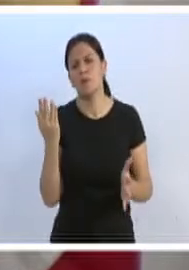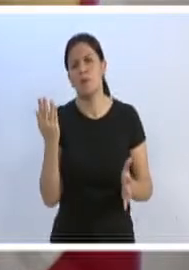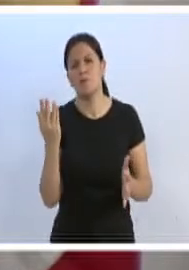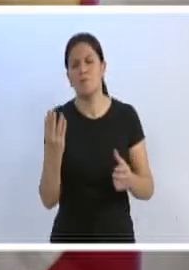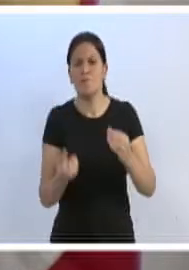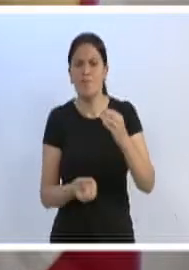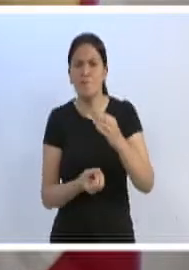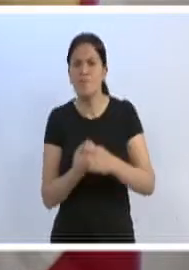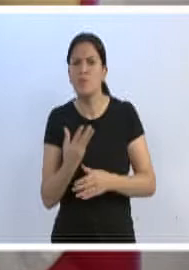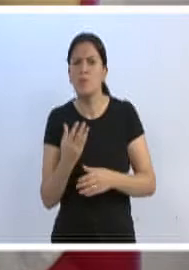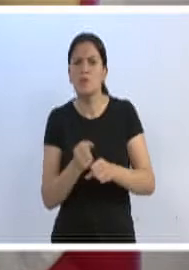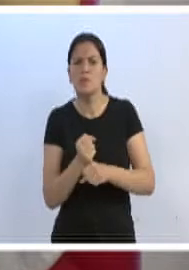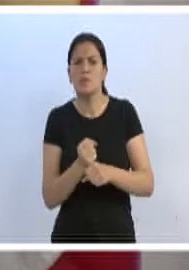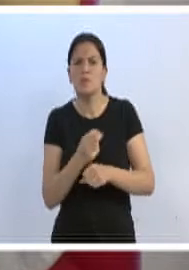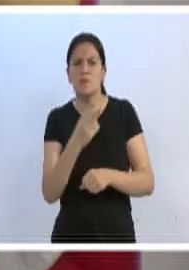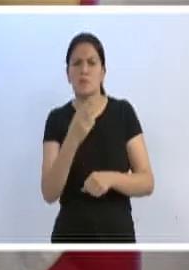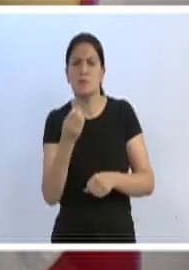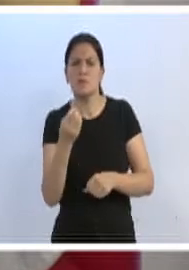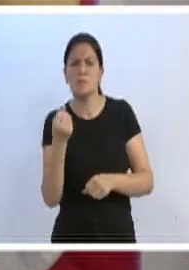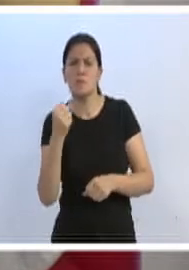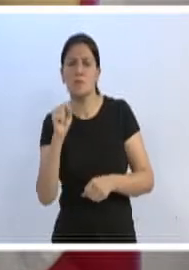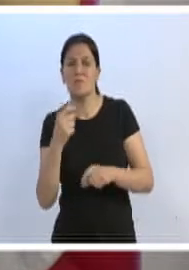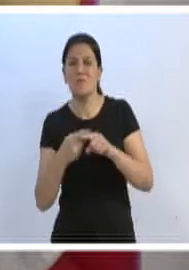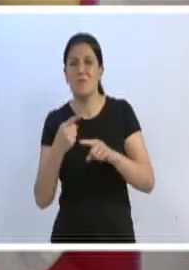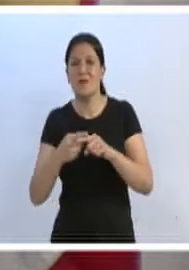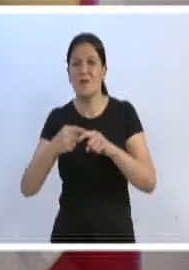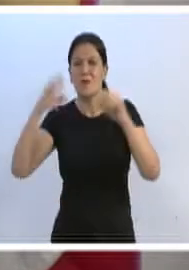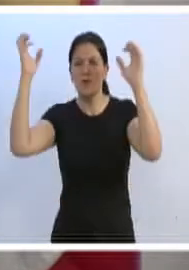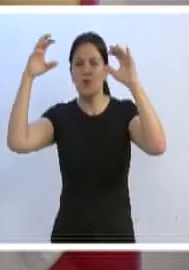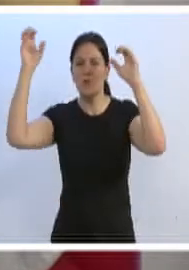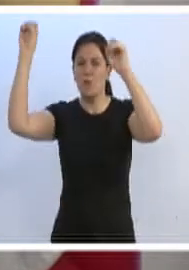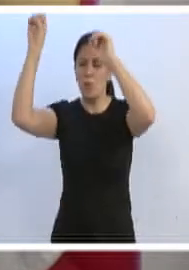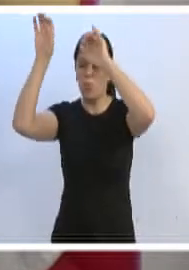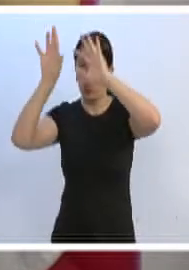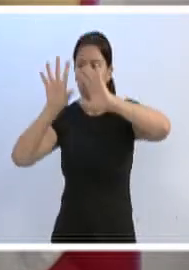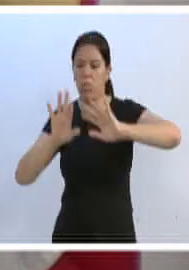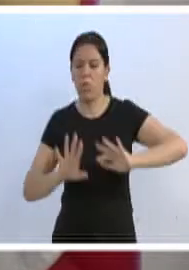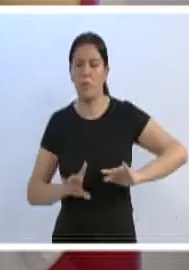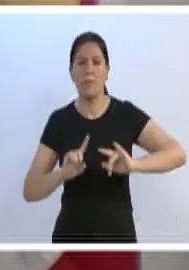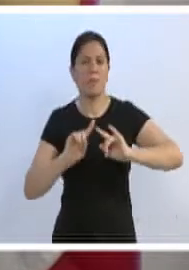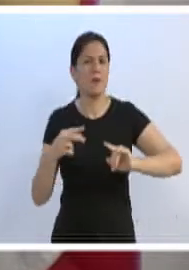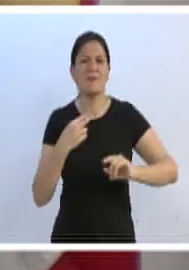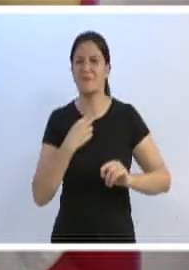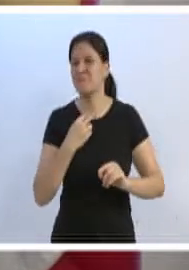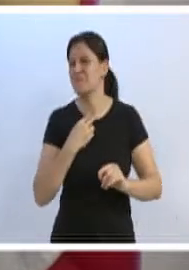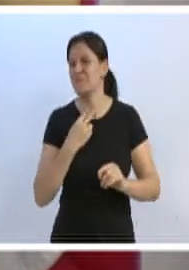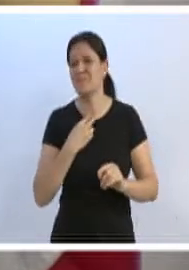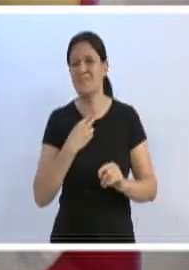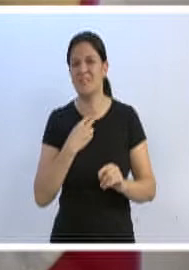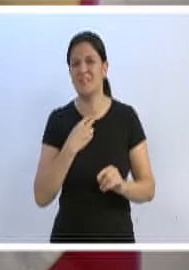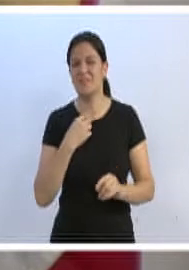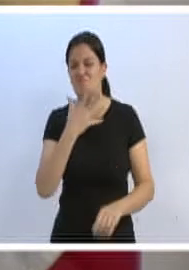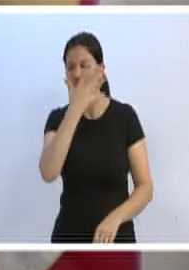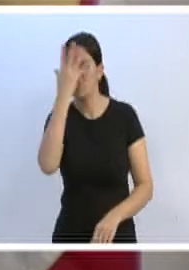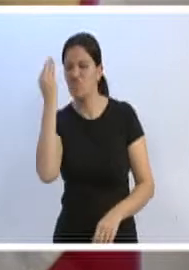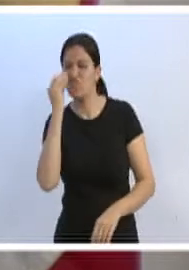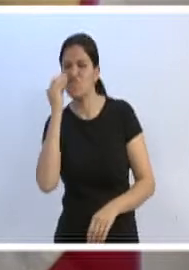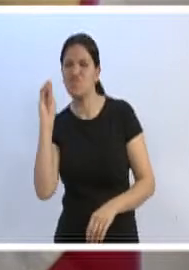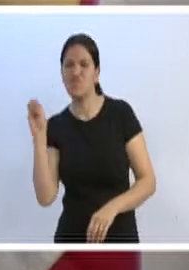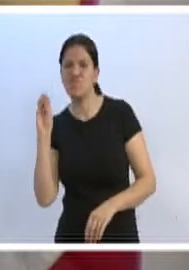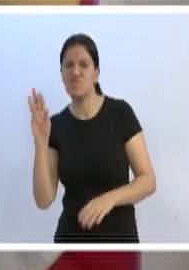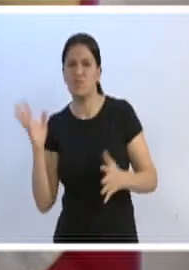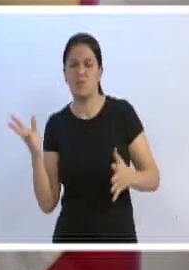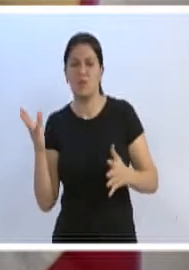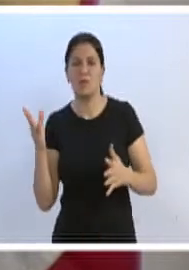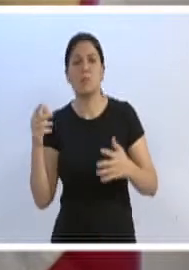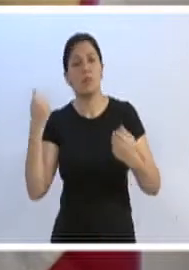em 2008 pela catástrofe mas não podemos deixar esse assunto morrer sem poder estar